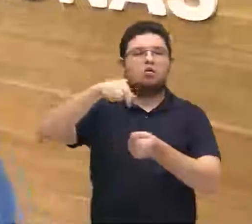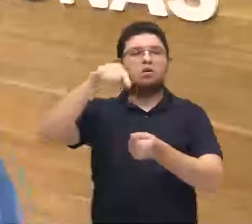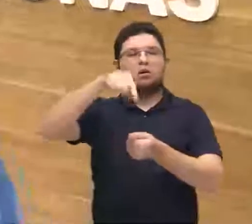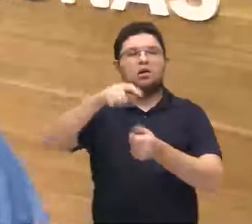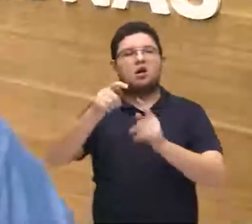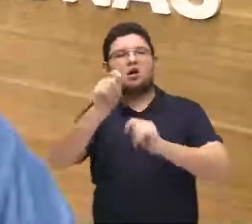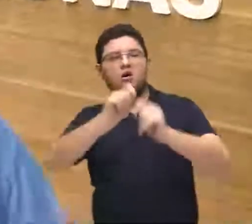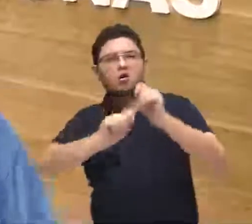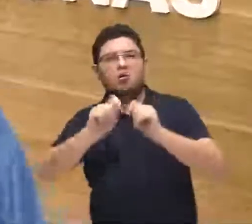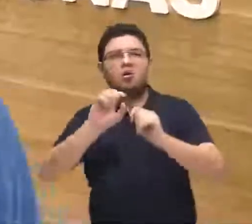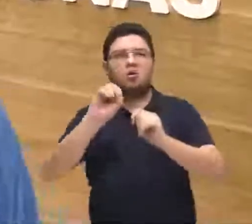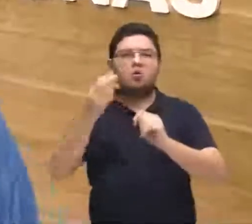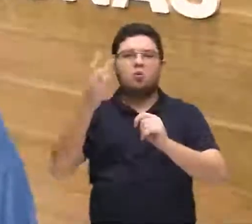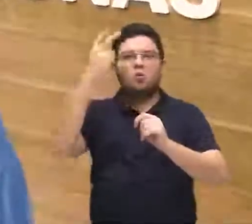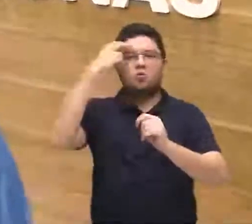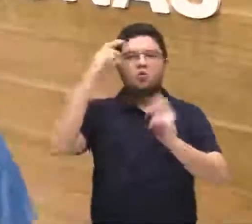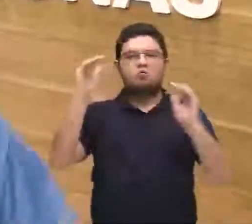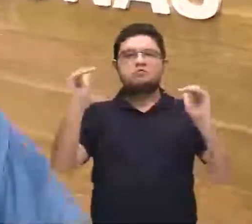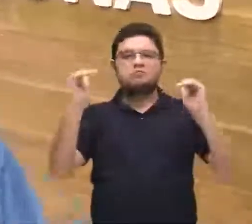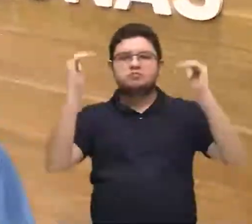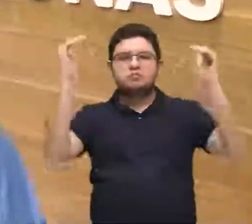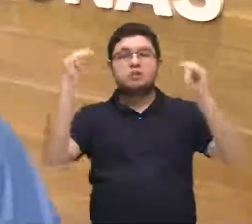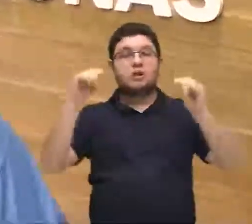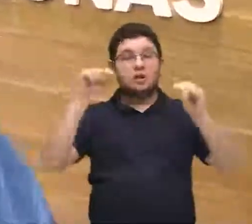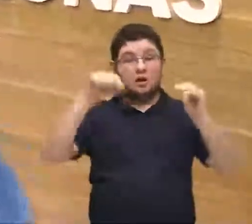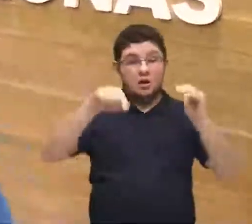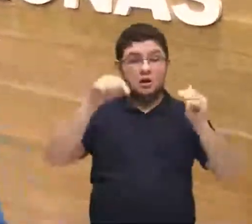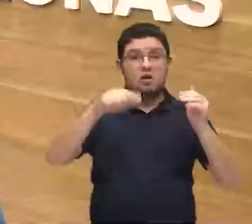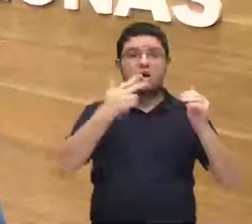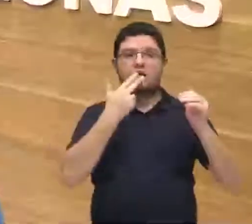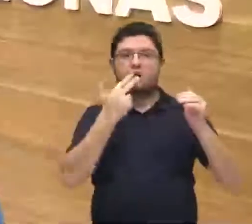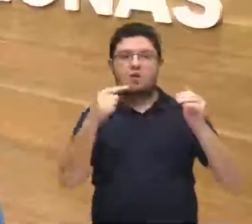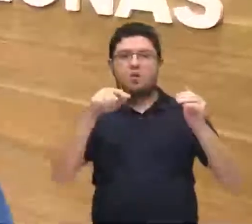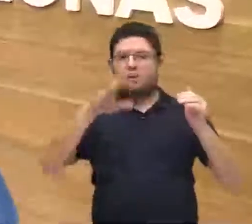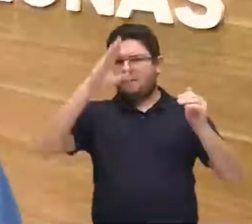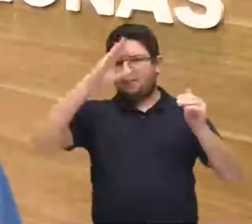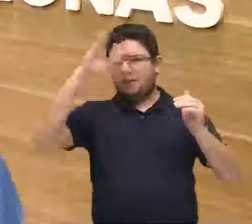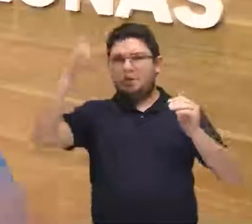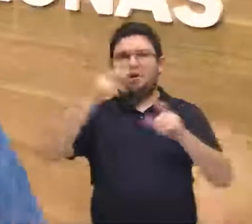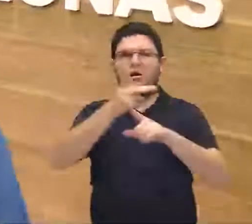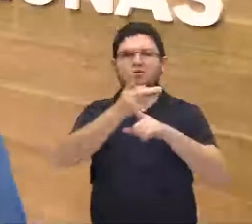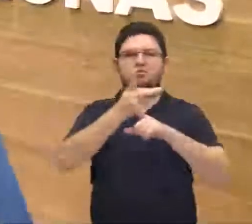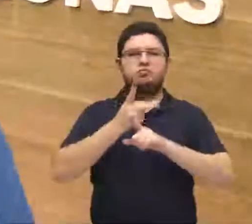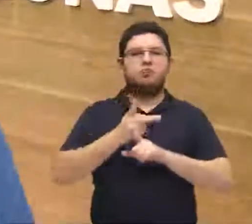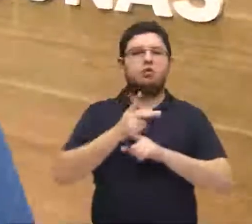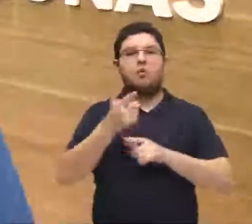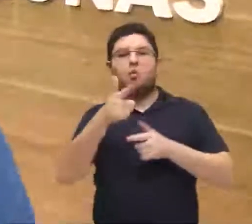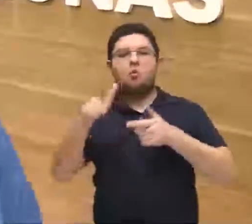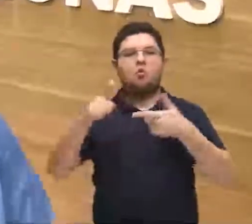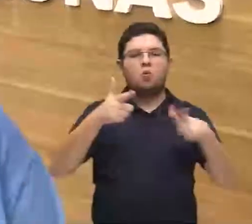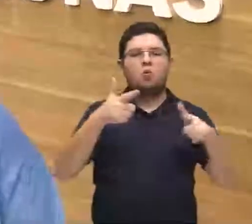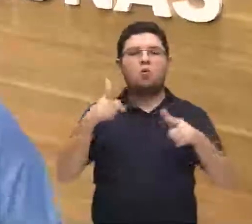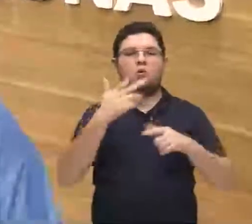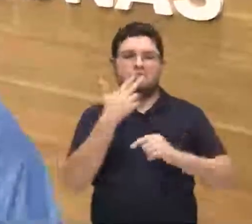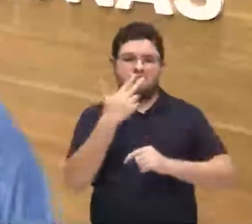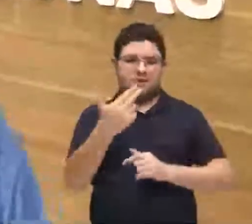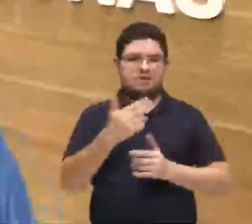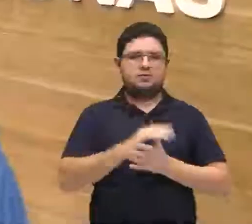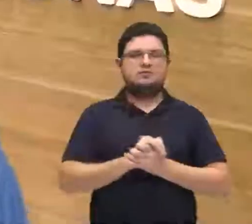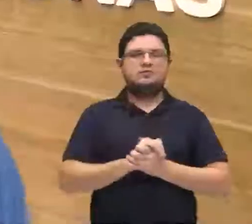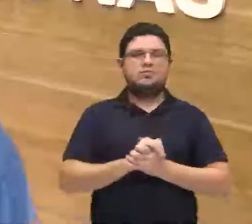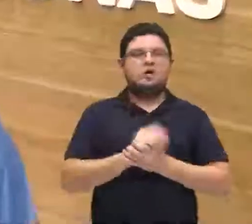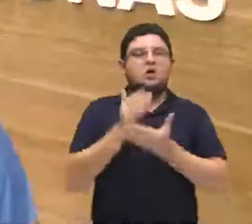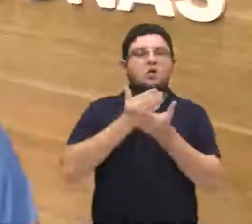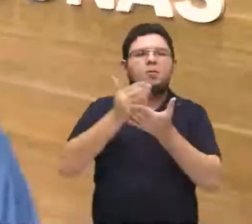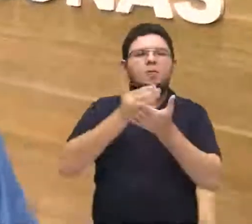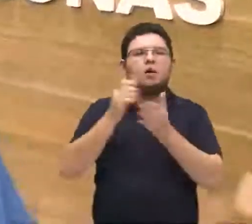vamos dizer assim, os termos dessa língua acabam adentrando nas outras. No início do século XX, em relação aqui ao